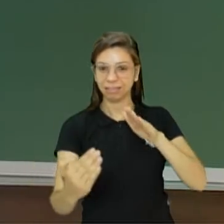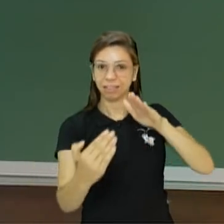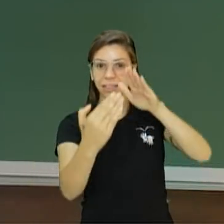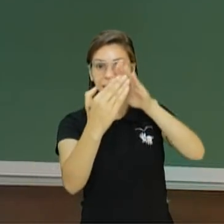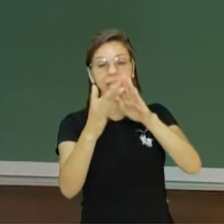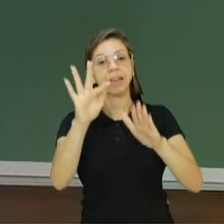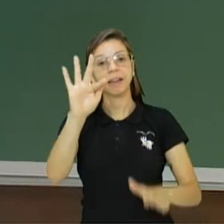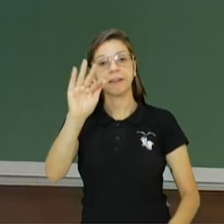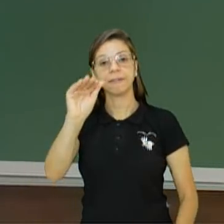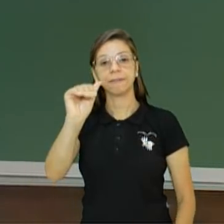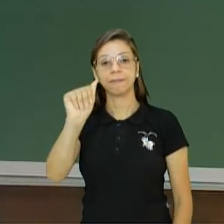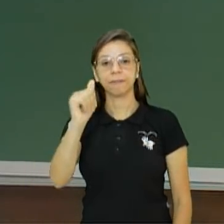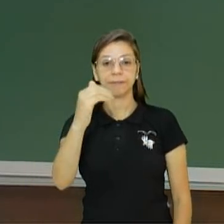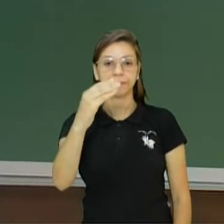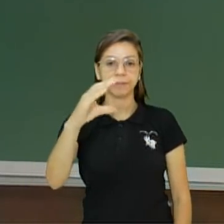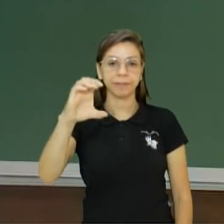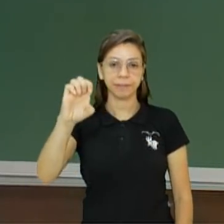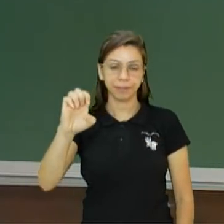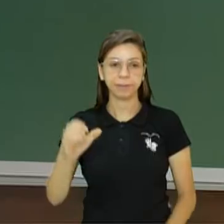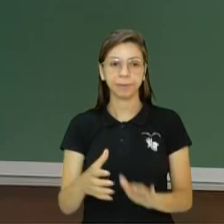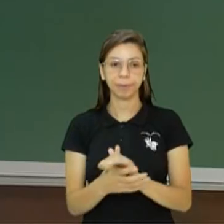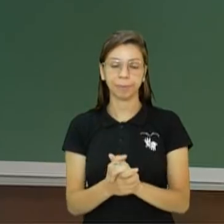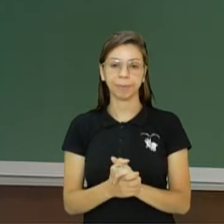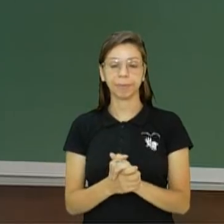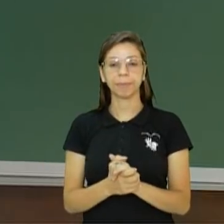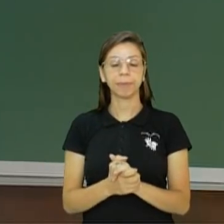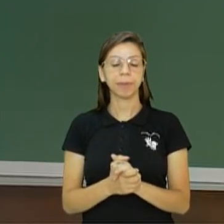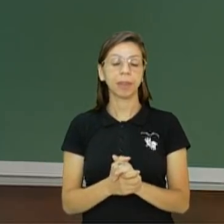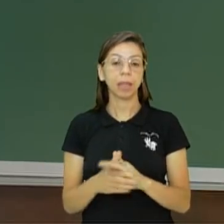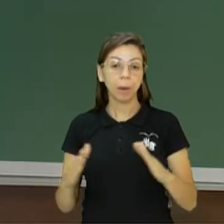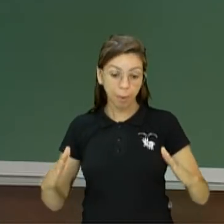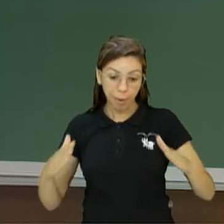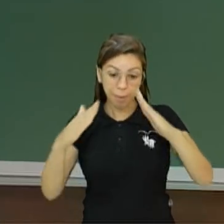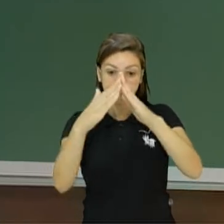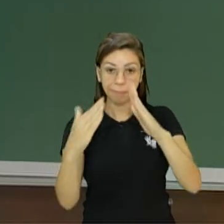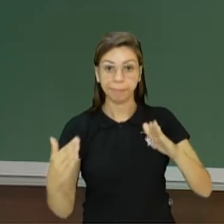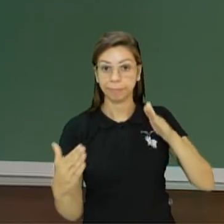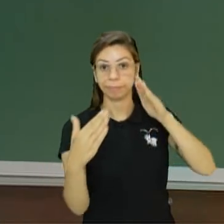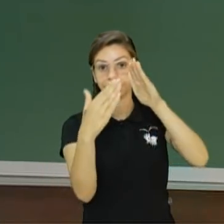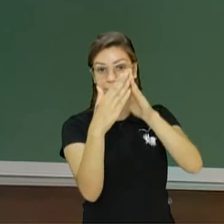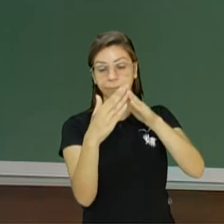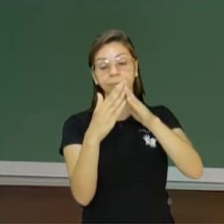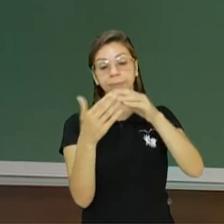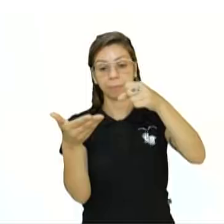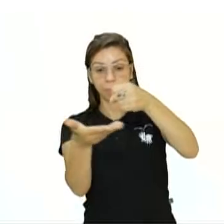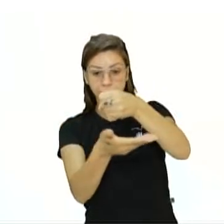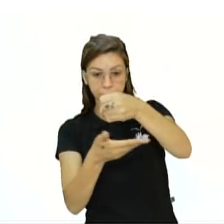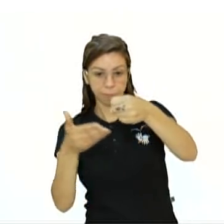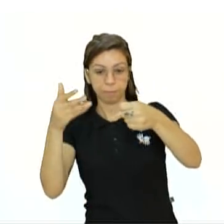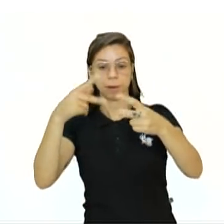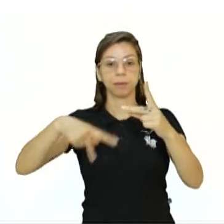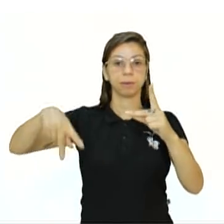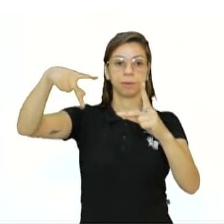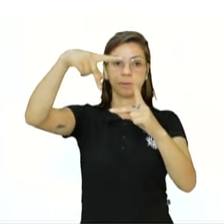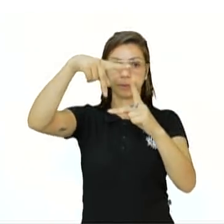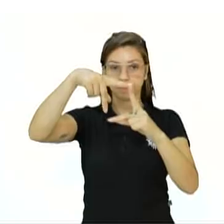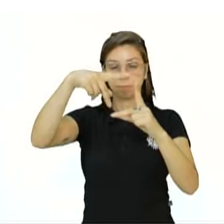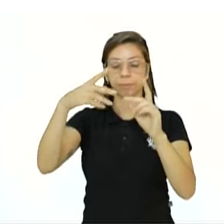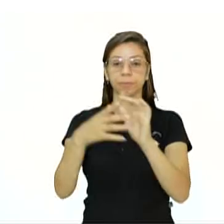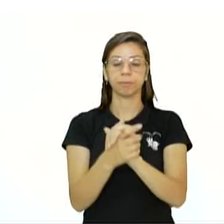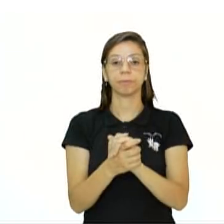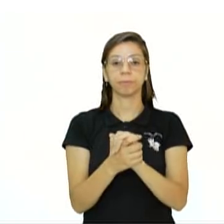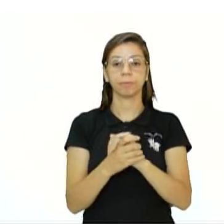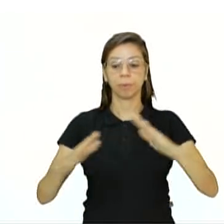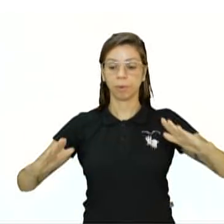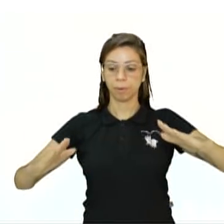a pirâmide de base quadrada, ó. Então, nós temos aqui quantas faces? A parte que está embaixo, 1 e 4